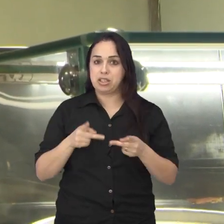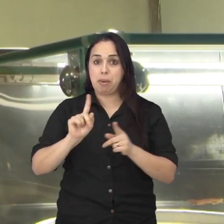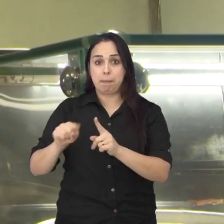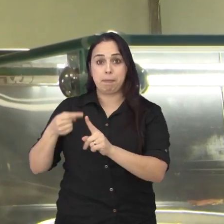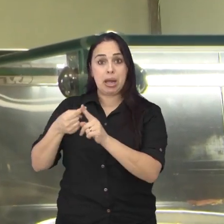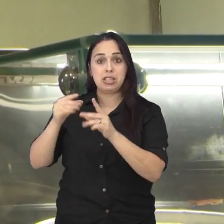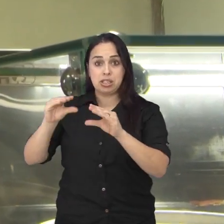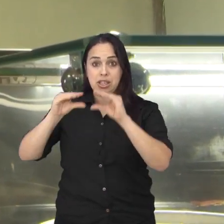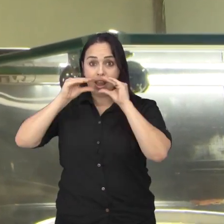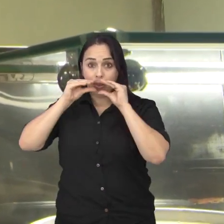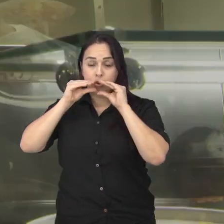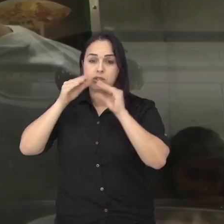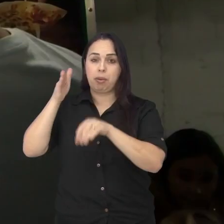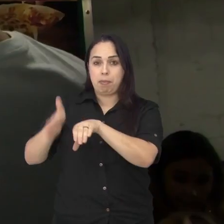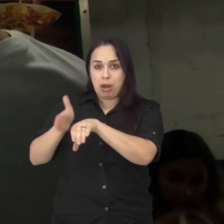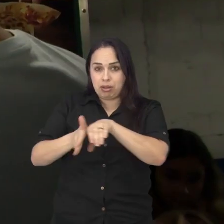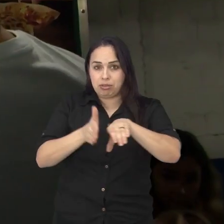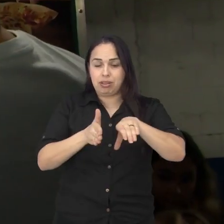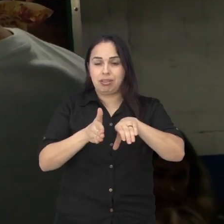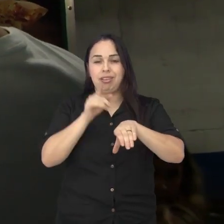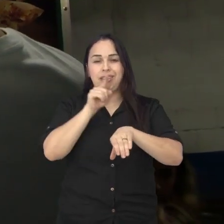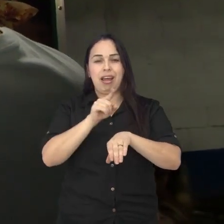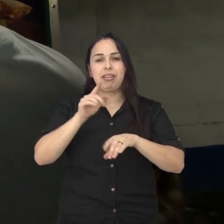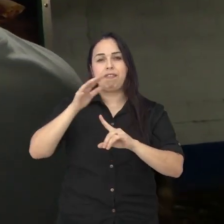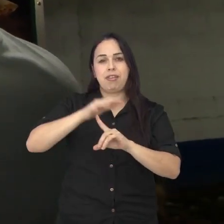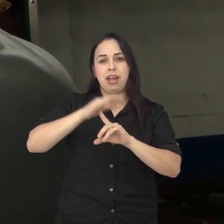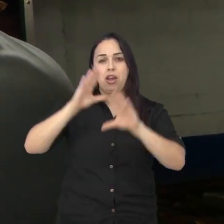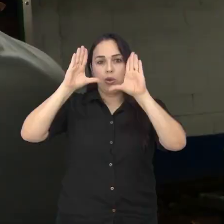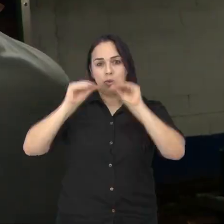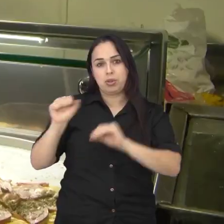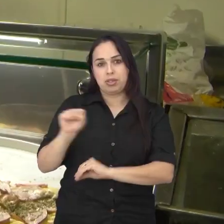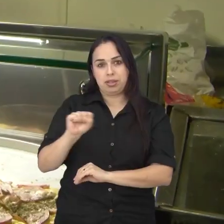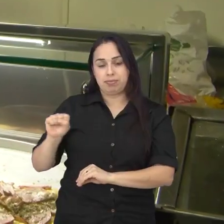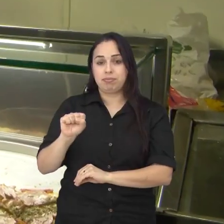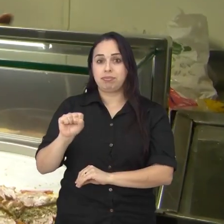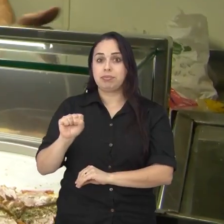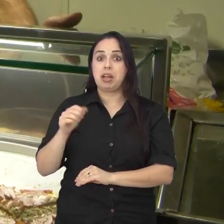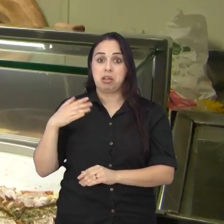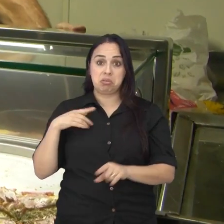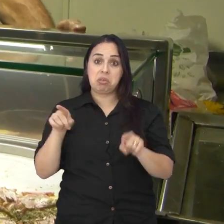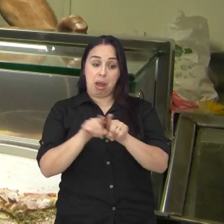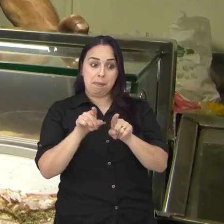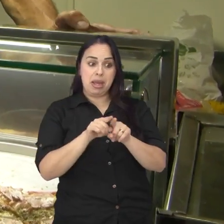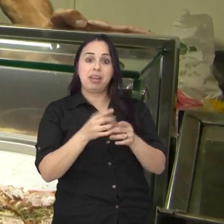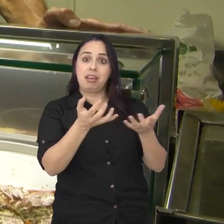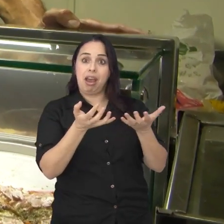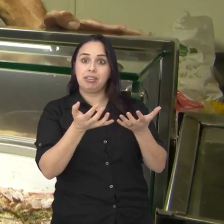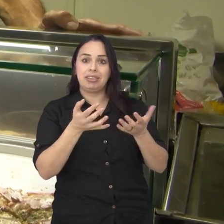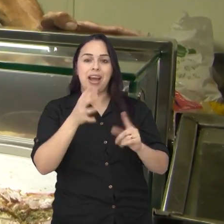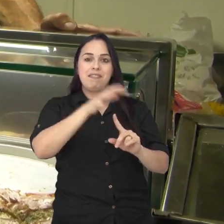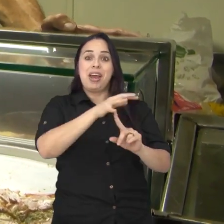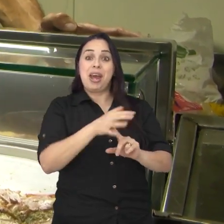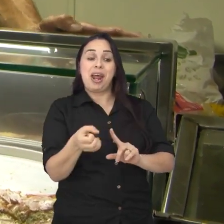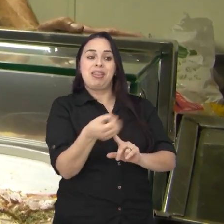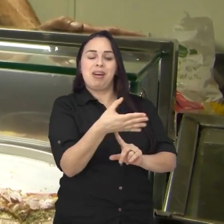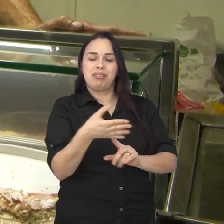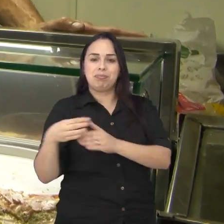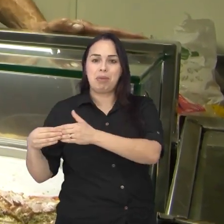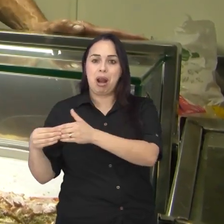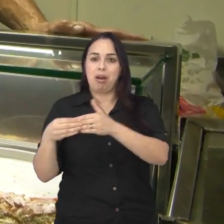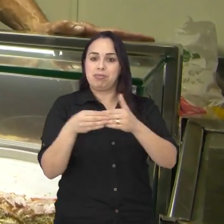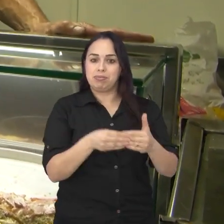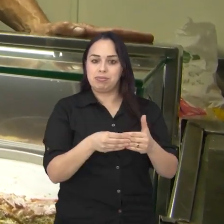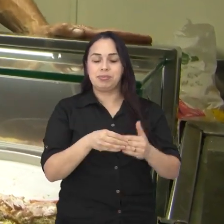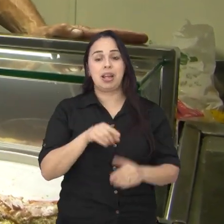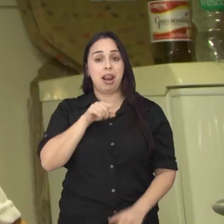pizzas e sanduíches de mortadela na feira noturna do Jardim Satélite. Ele garante que vai estar também na nova feira, para onde quer